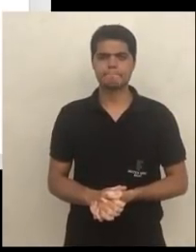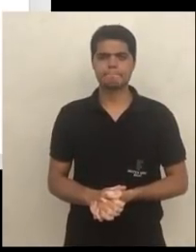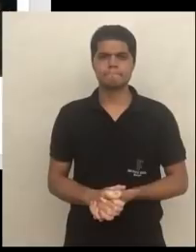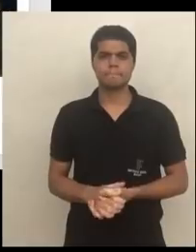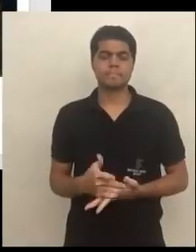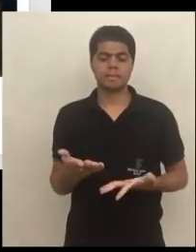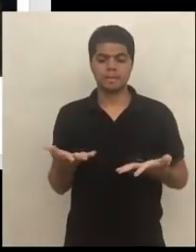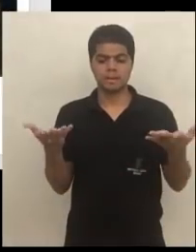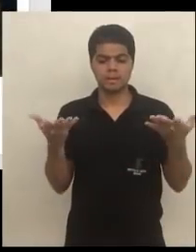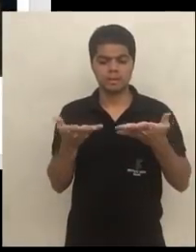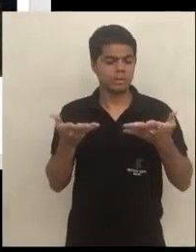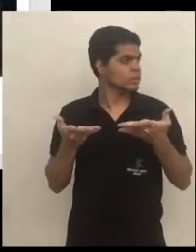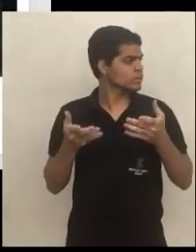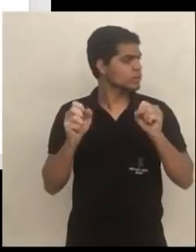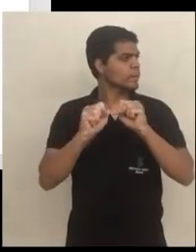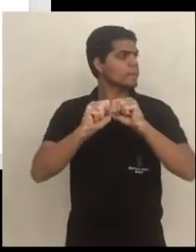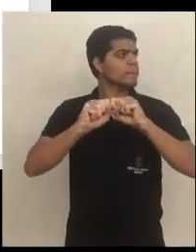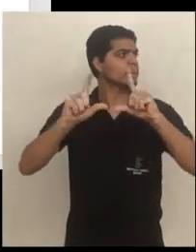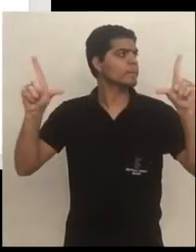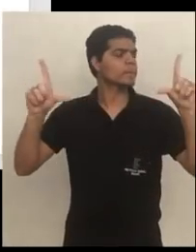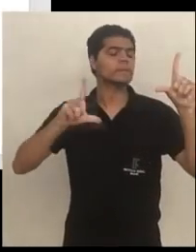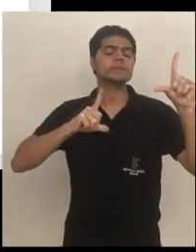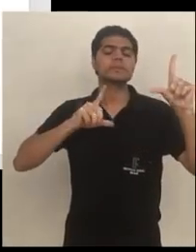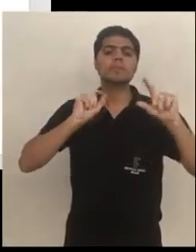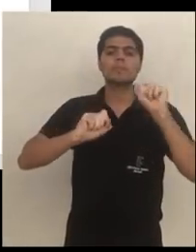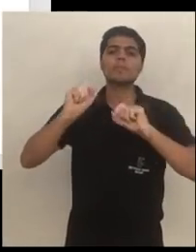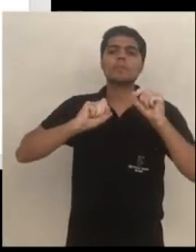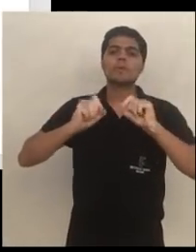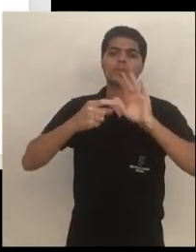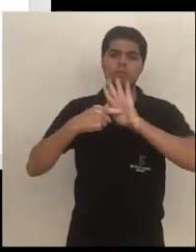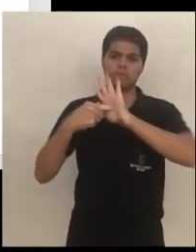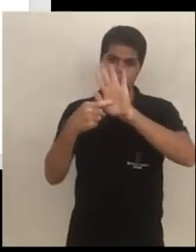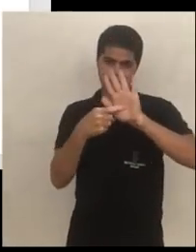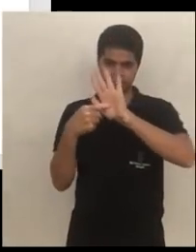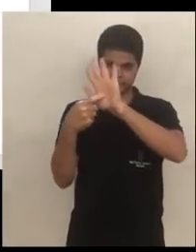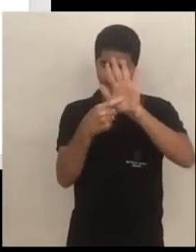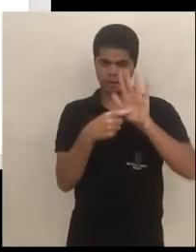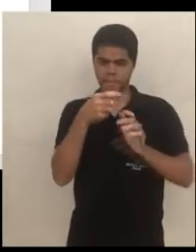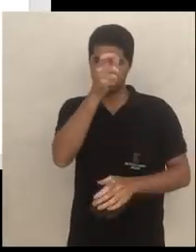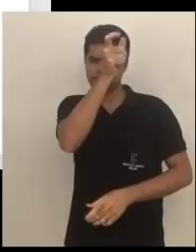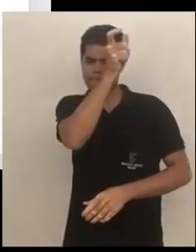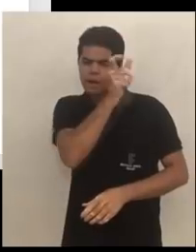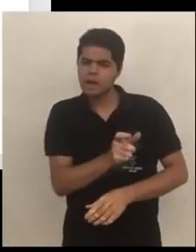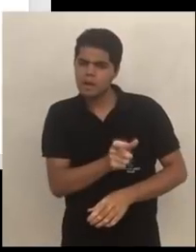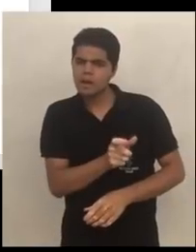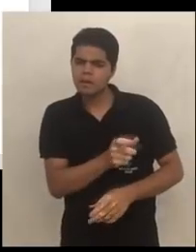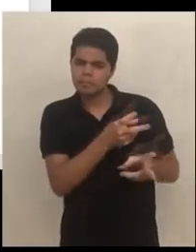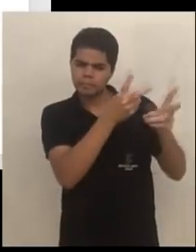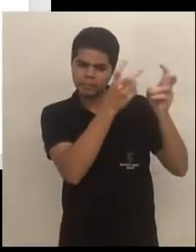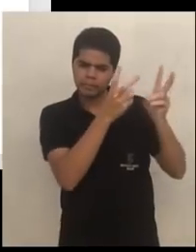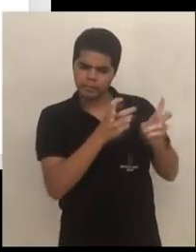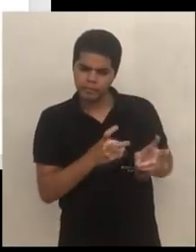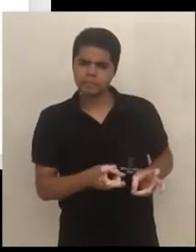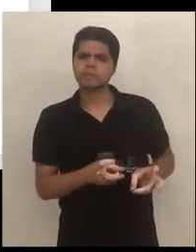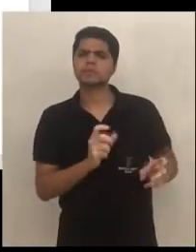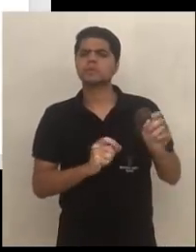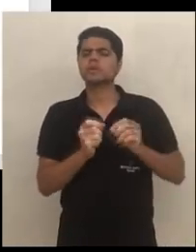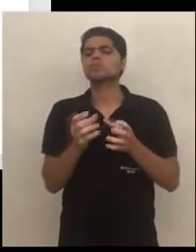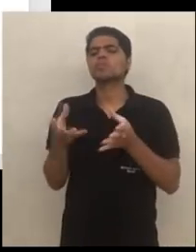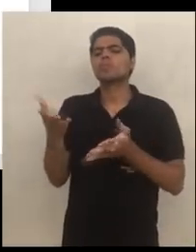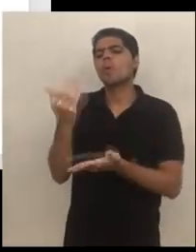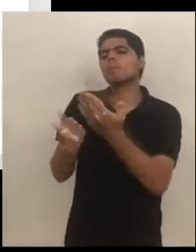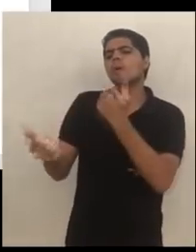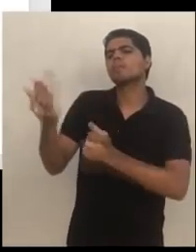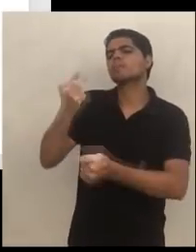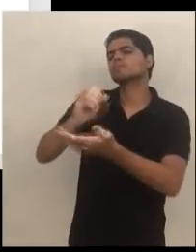Pessoal, eu vou passar aqui para essa parte agora final, que ele fala um pouco do perfil do consumo orgânico, e foi uma pesquisa muito interessante